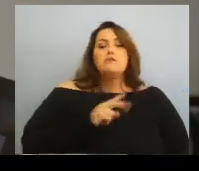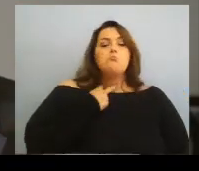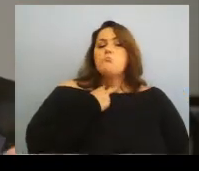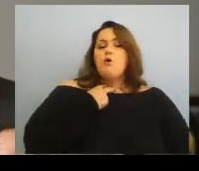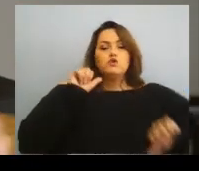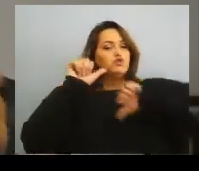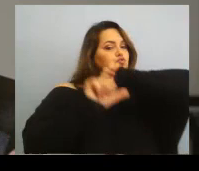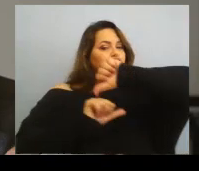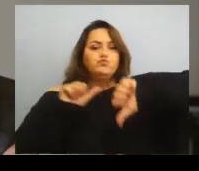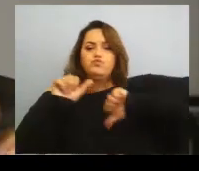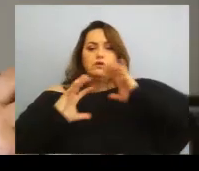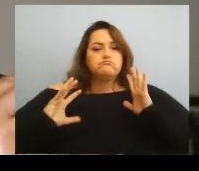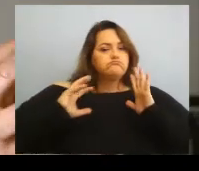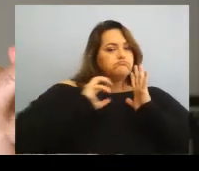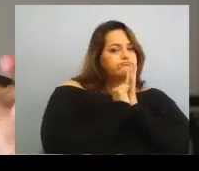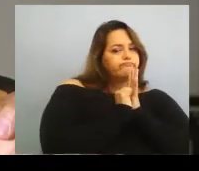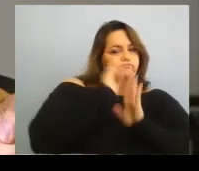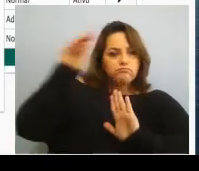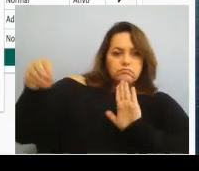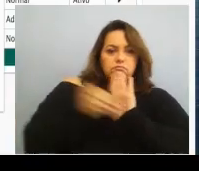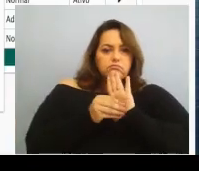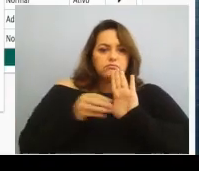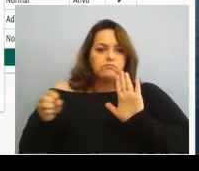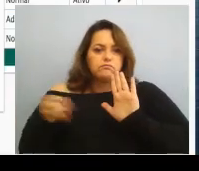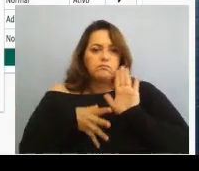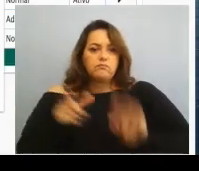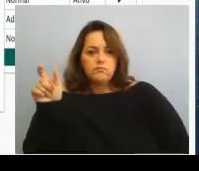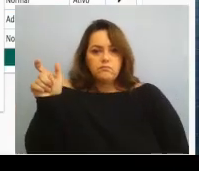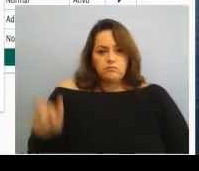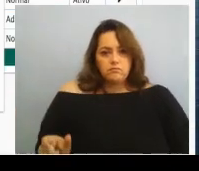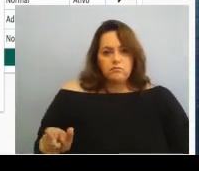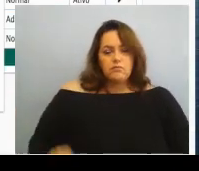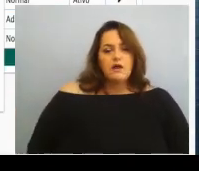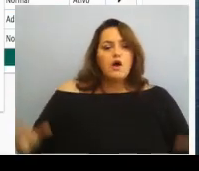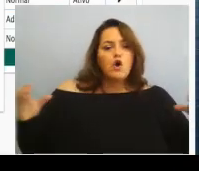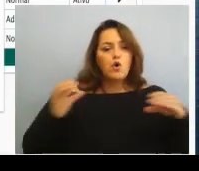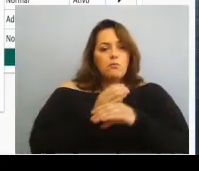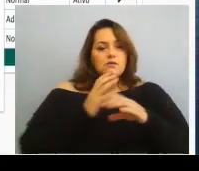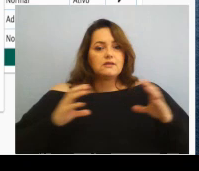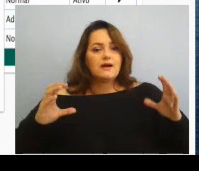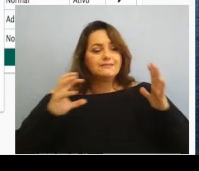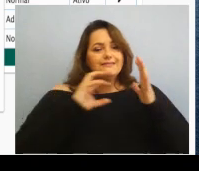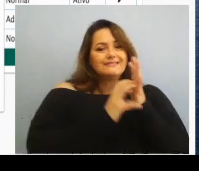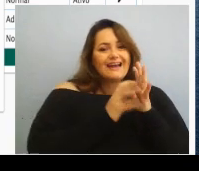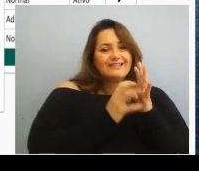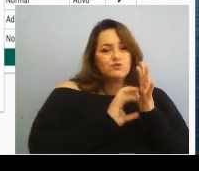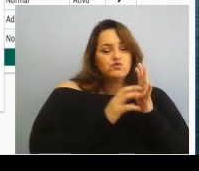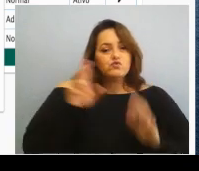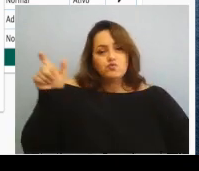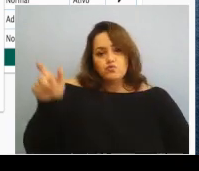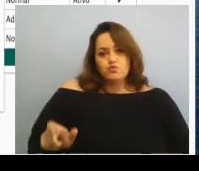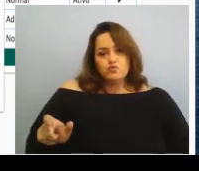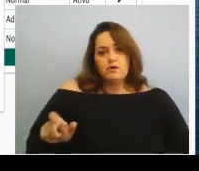de alterar ou incluir inclusive novos usuários. Ao completar os dados do usuário, você